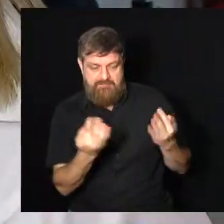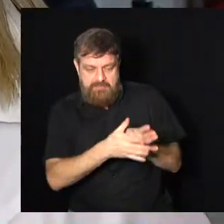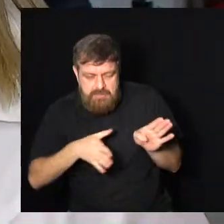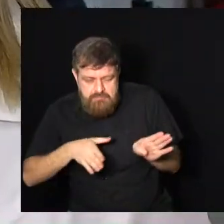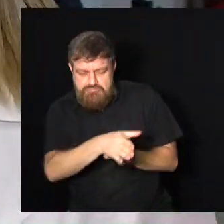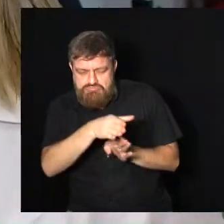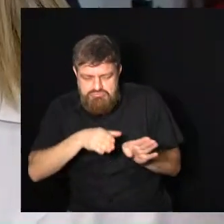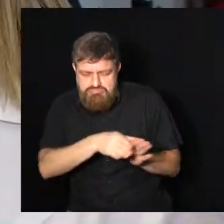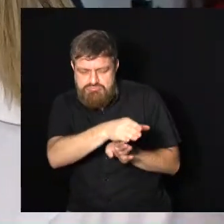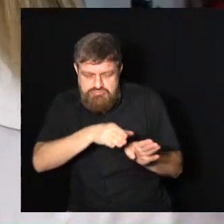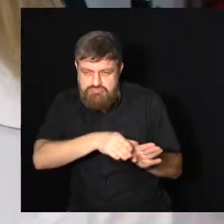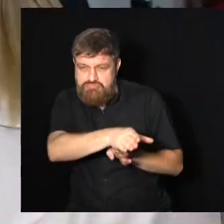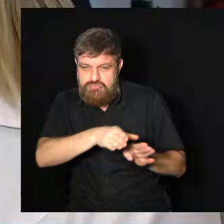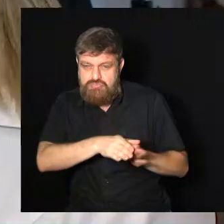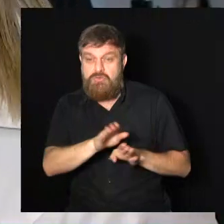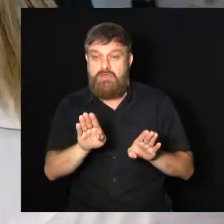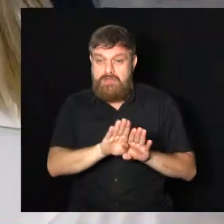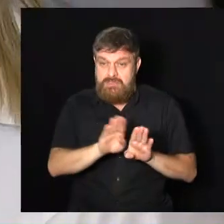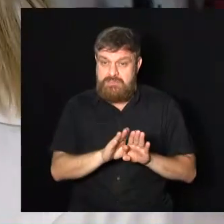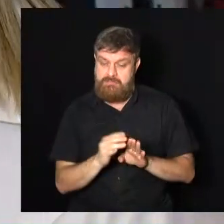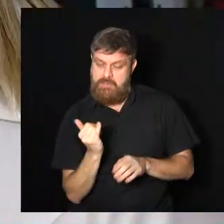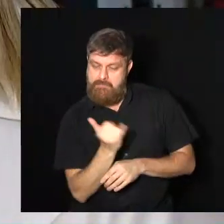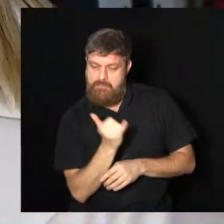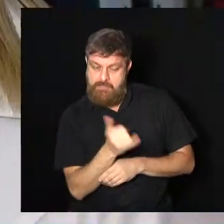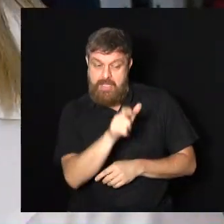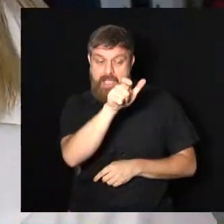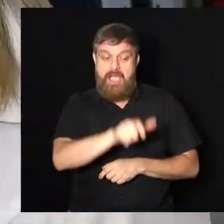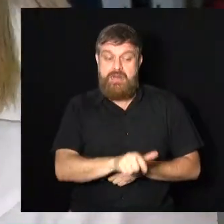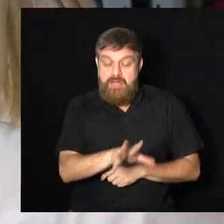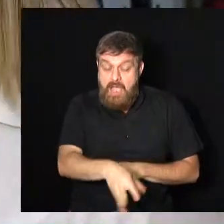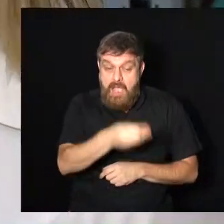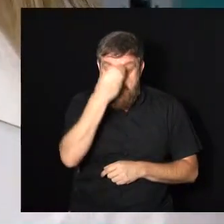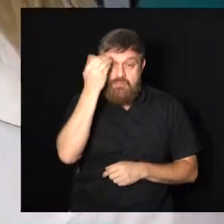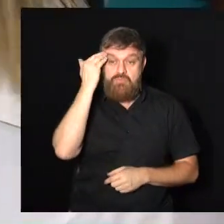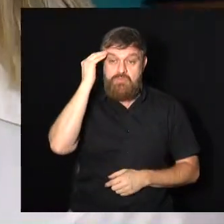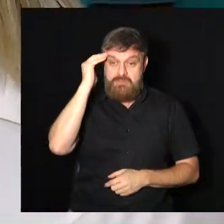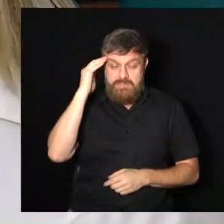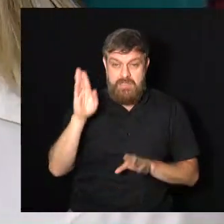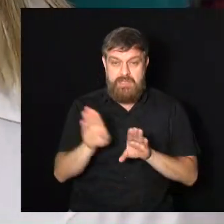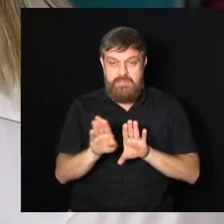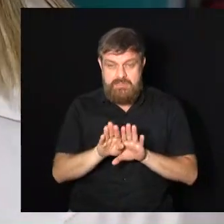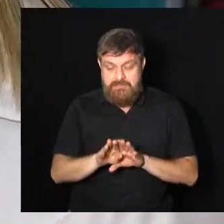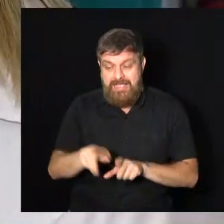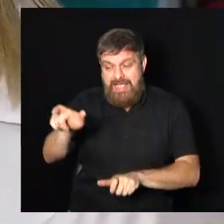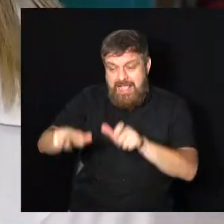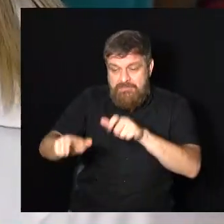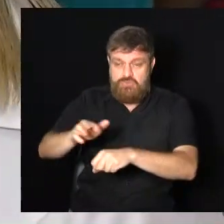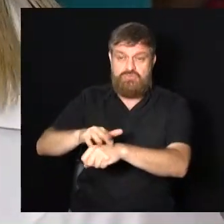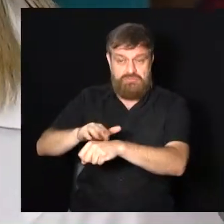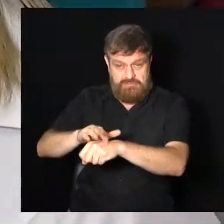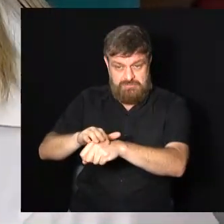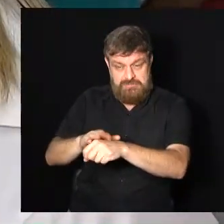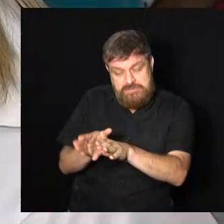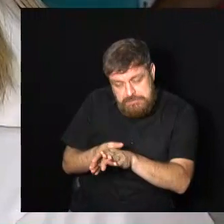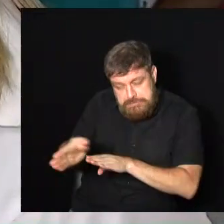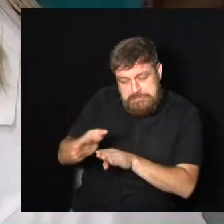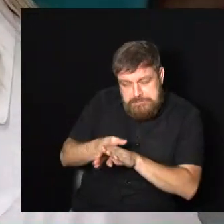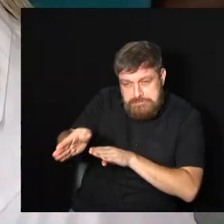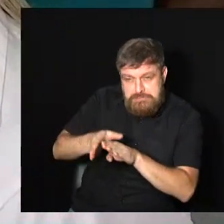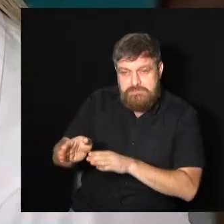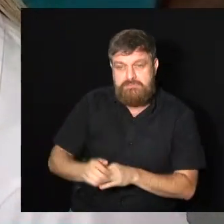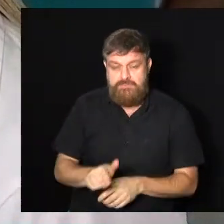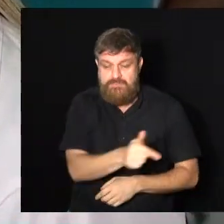acompanhantes desses pacientes, dando a eles o apoderamento das informações e para os próprios pacientes que serão internados. Essa semana